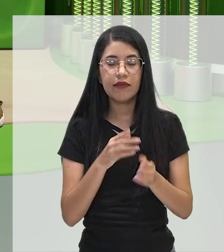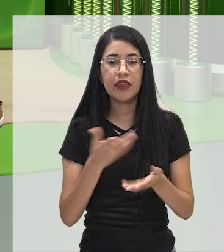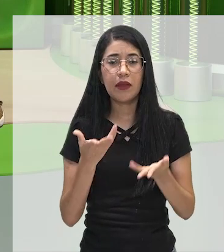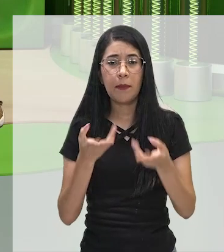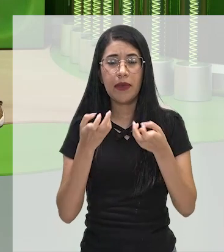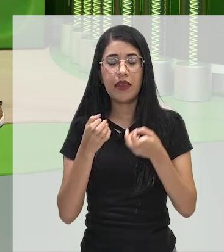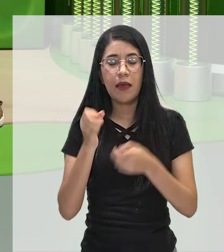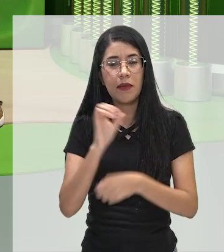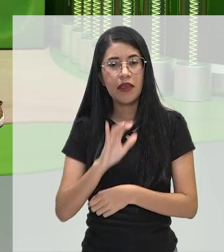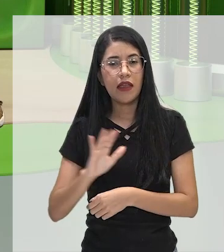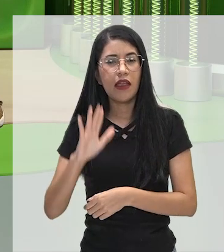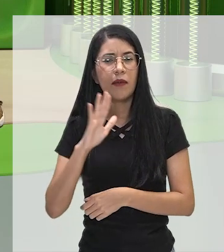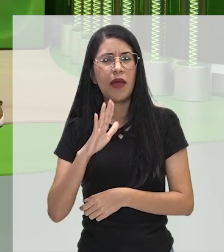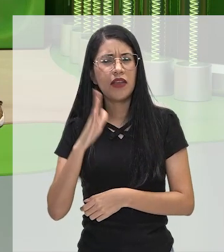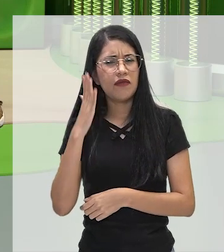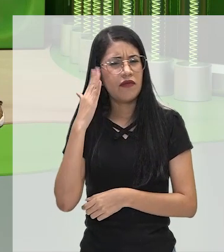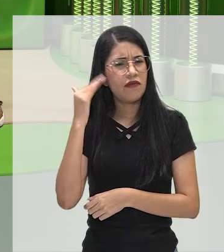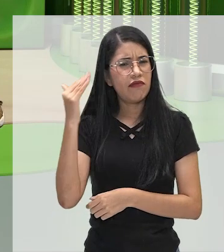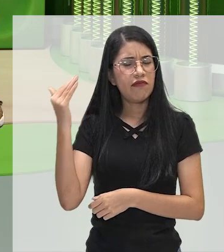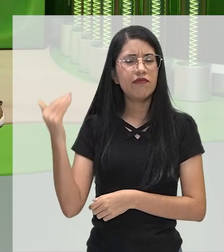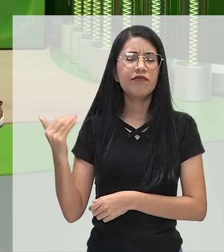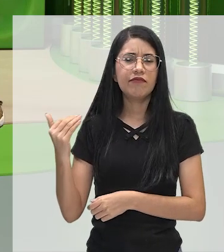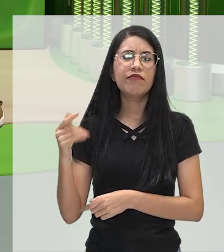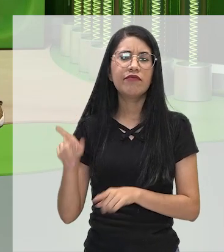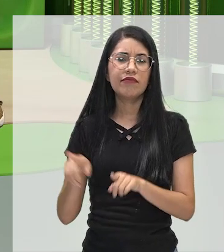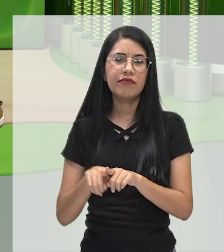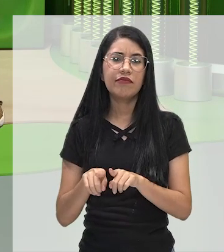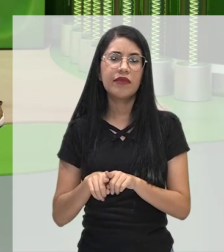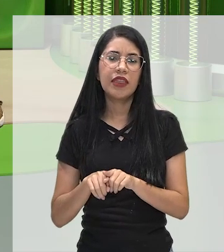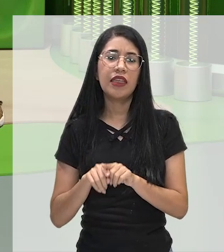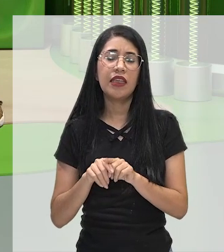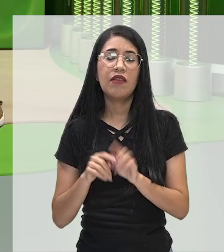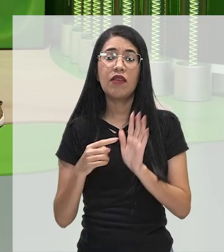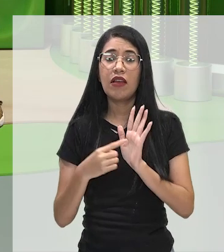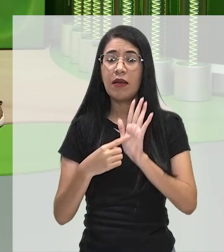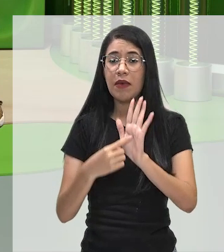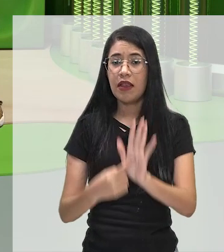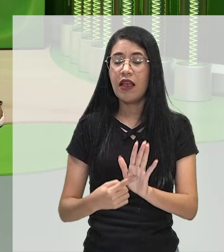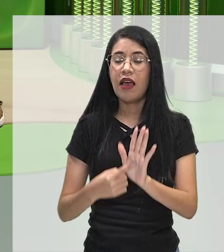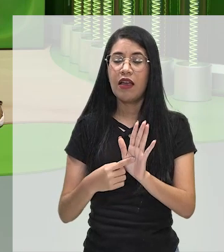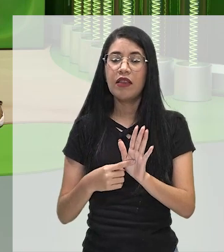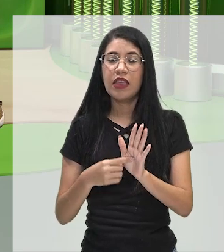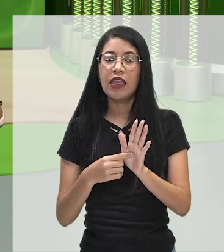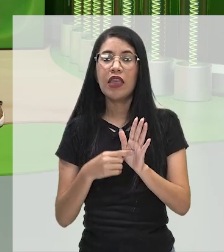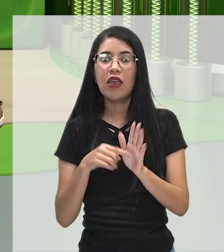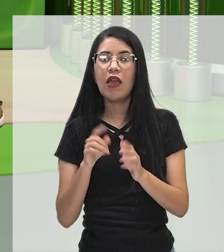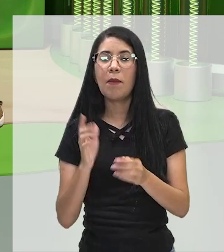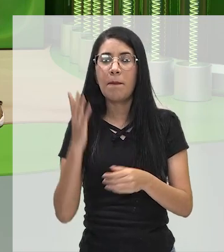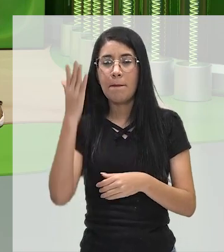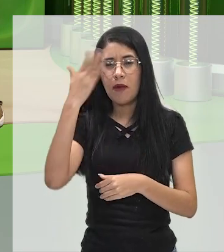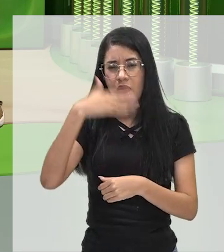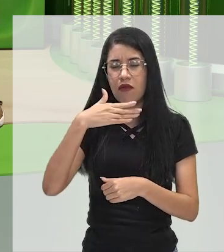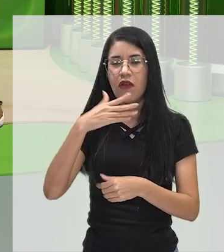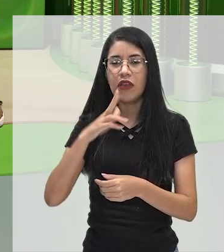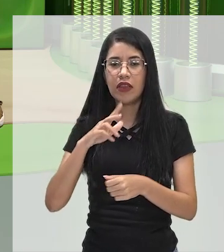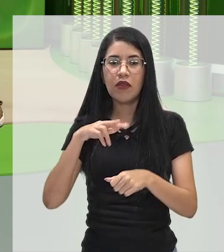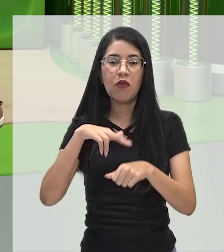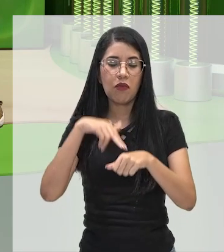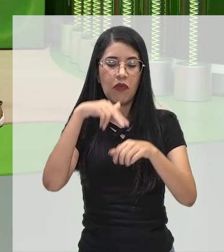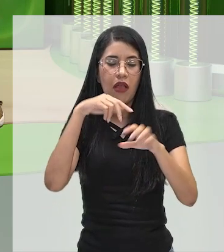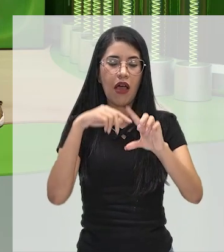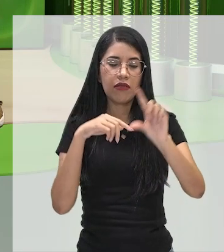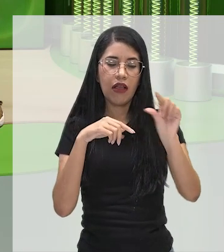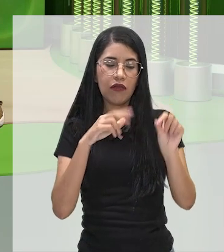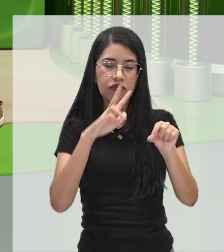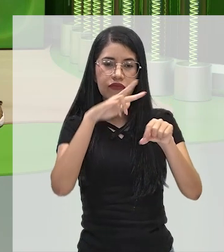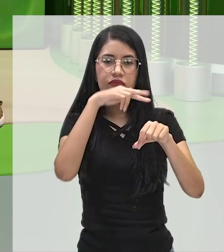bem interessantes que ficaram muito famosas, que foram evidências, né, de que o homem pisou lá na Lua. Então, olha aí, nessa imagem